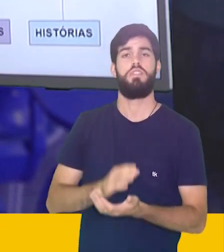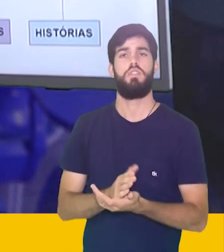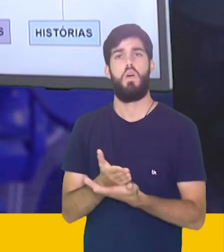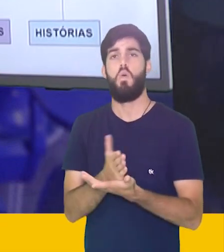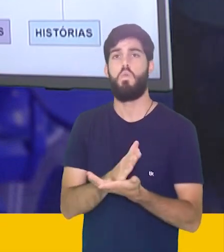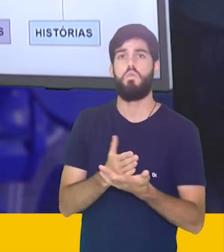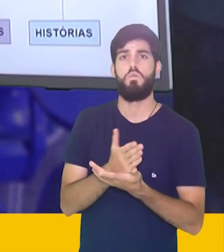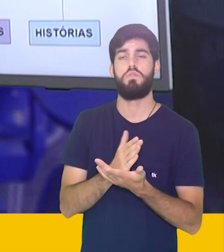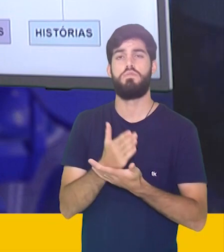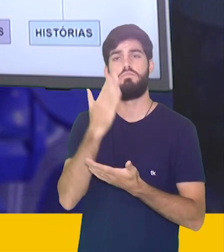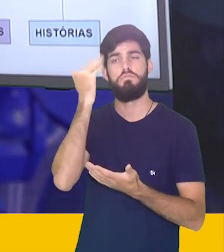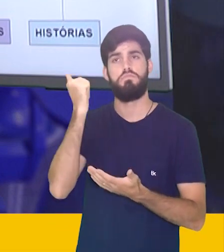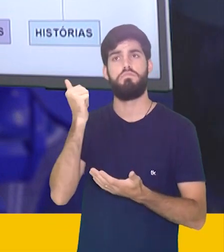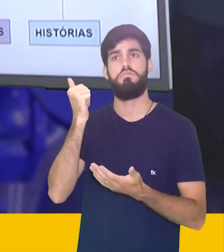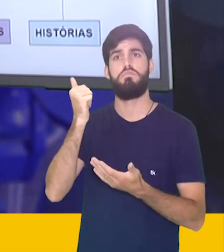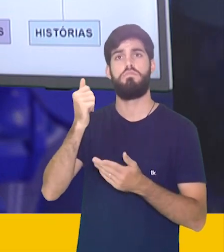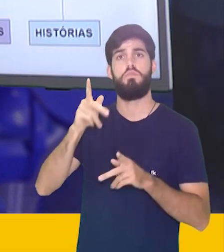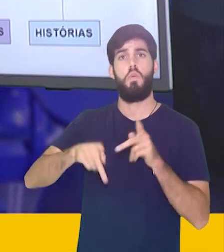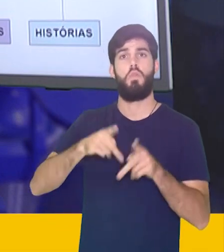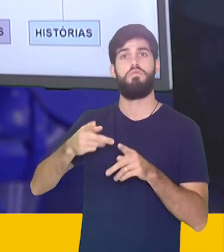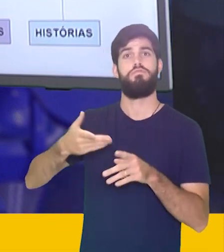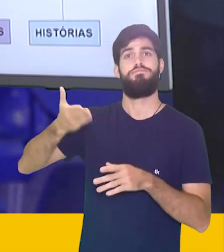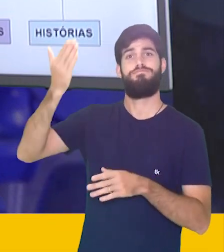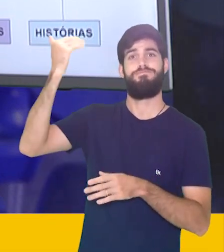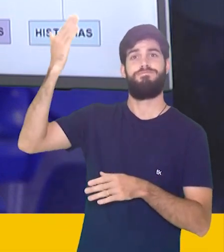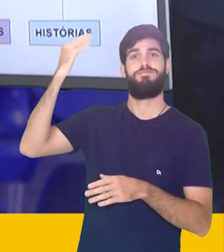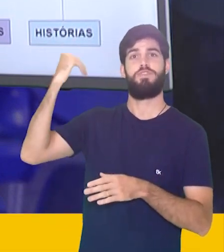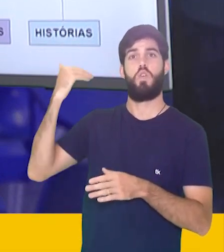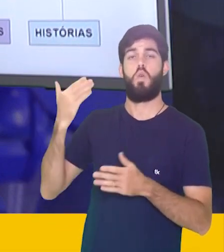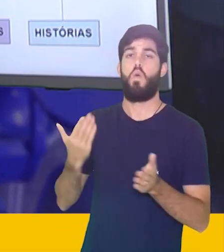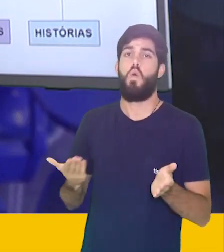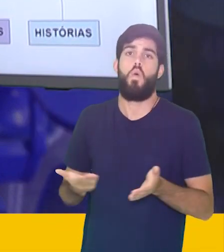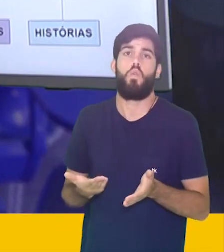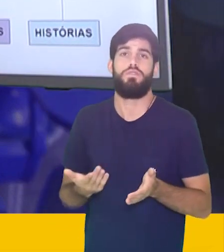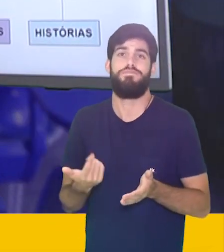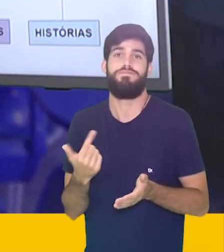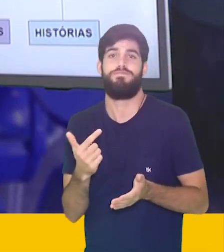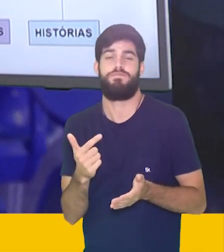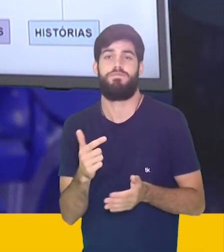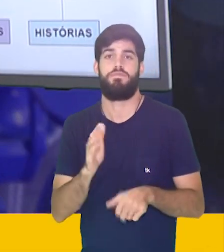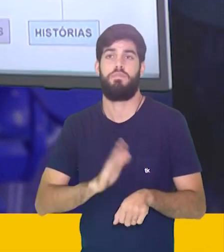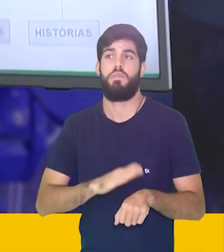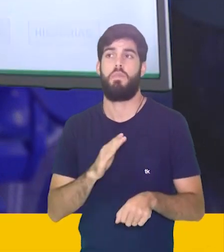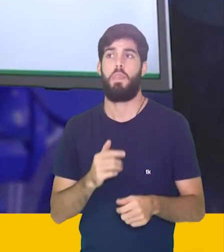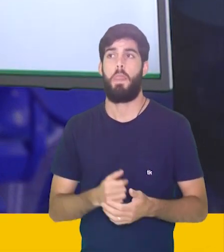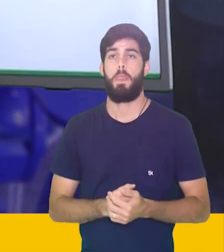alguns saberes de povos antigos que hoje já não existem mais.